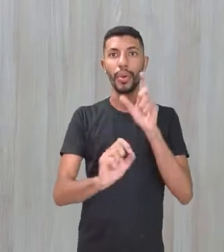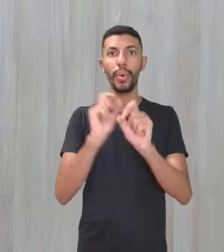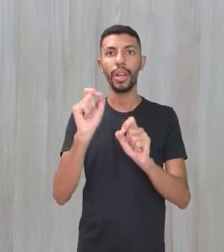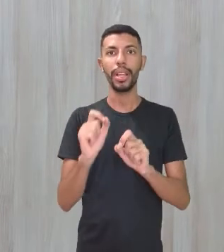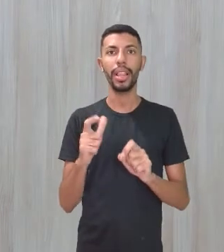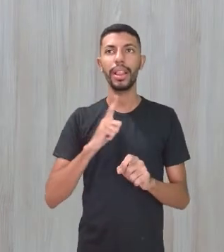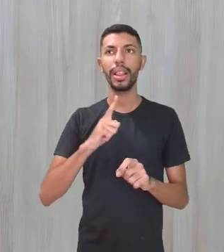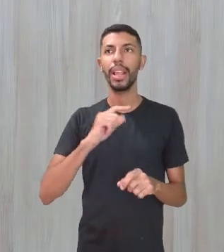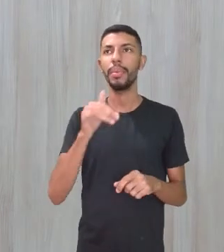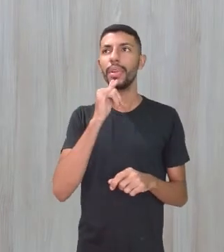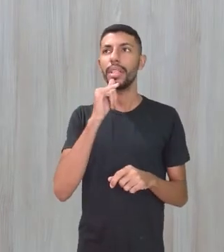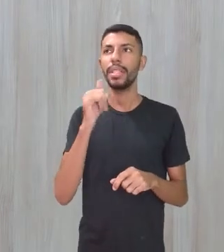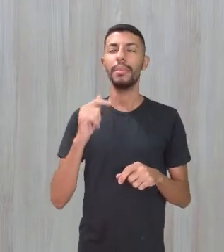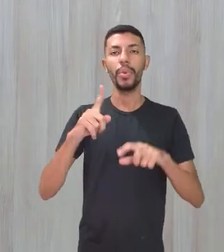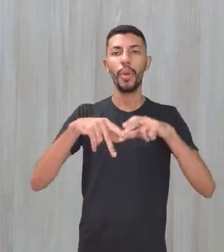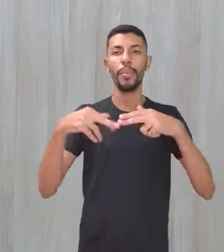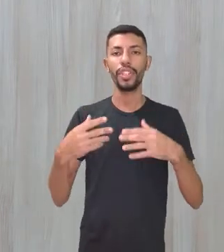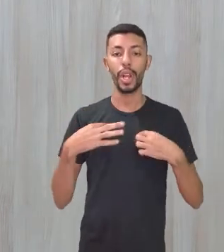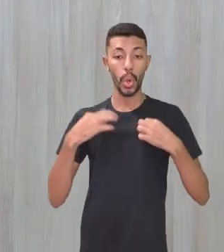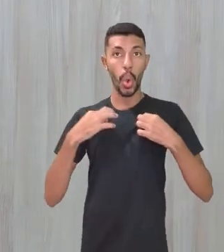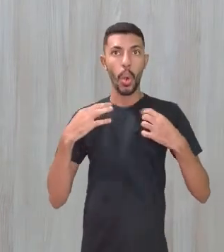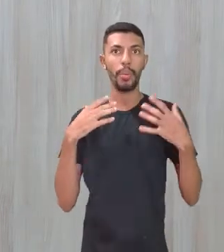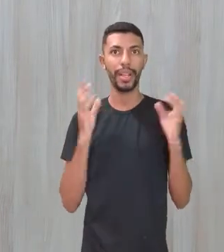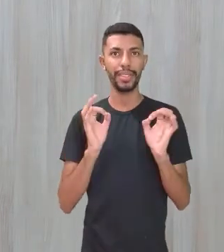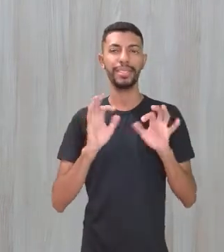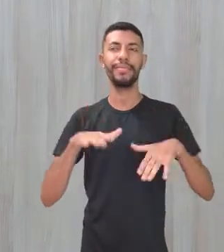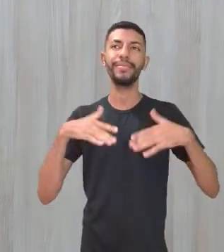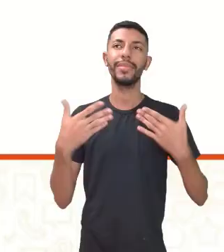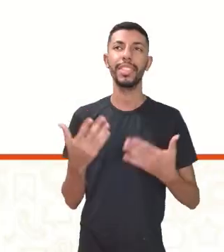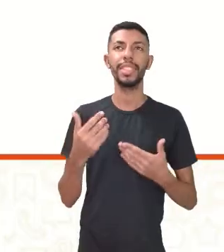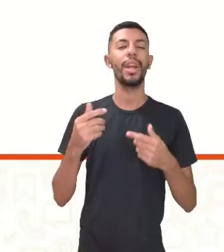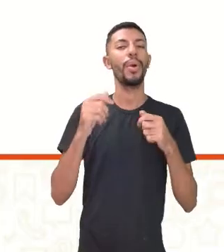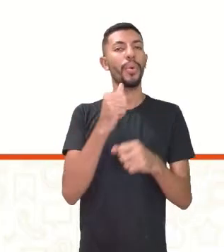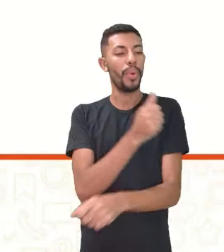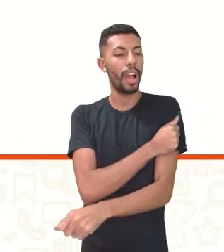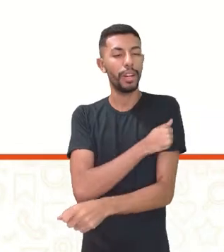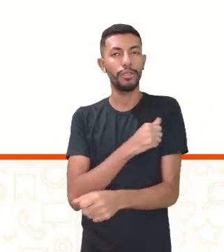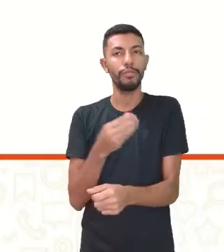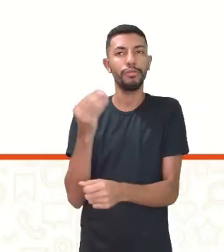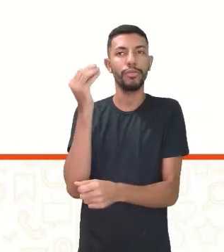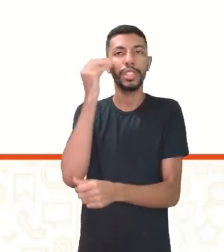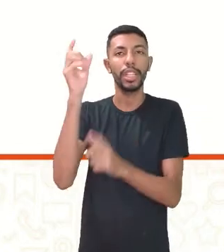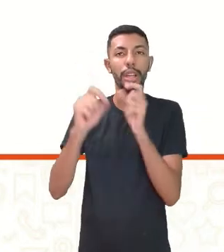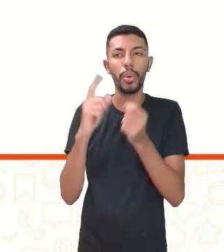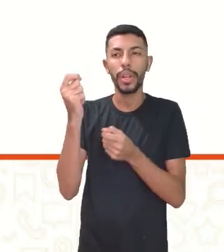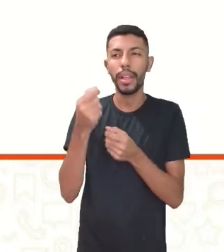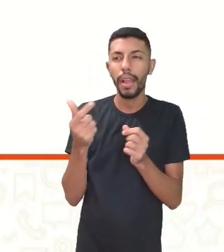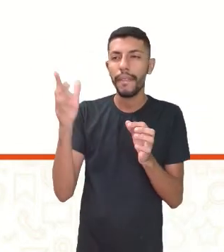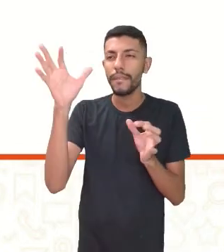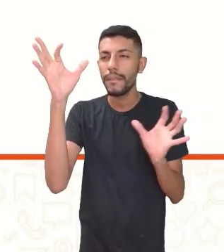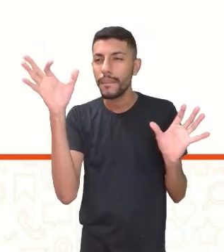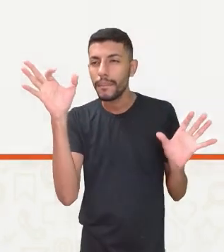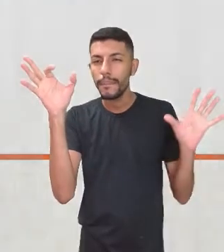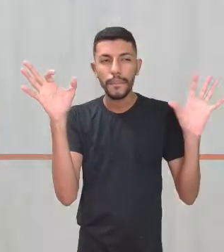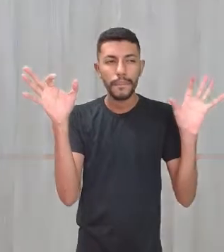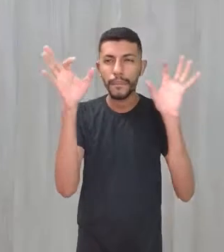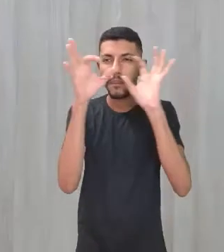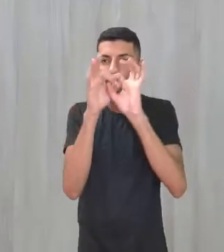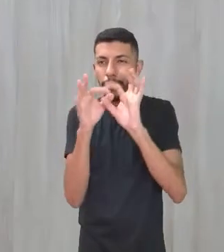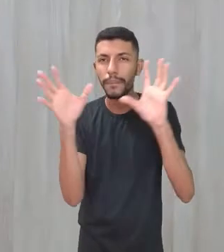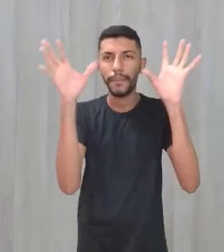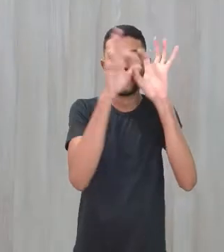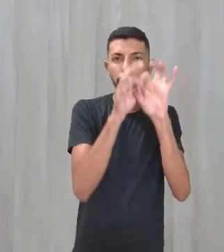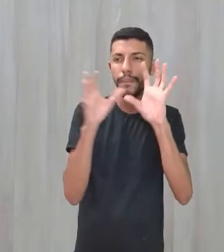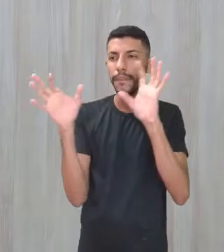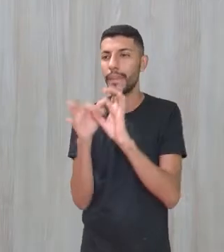meia. Então, ele vai começar a relacionar a mesma categoria ou quem é o intruso.